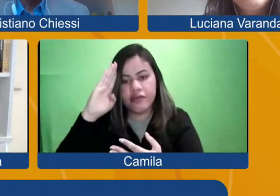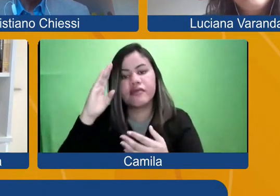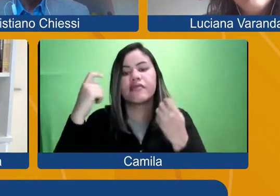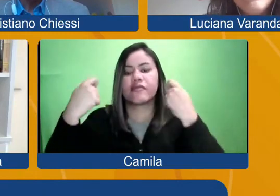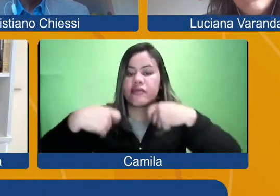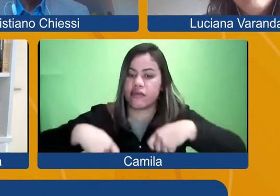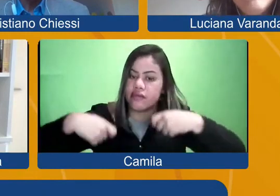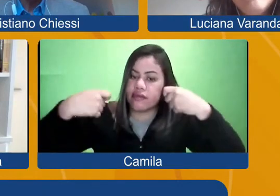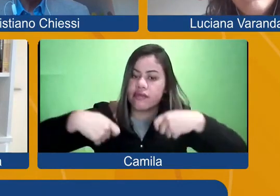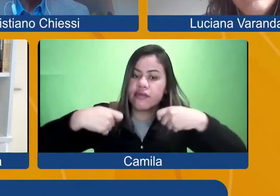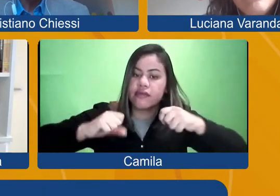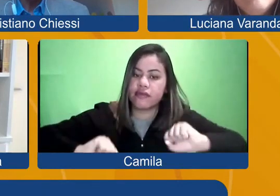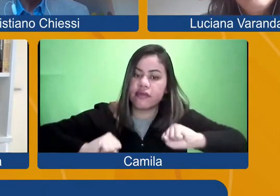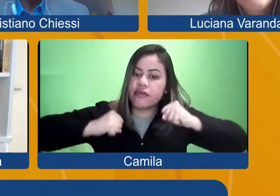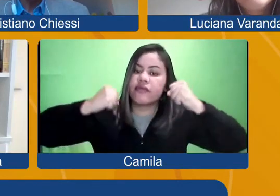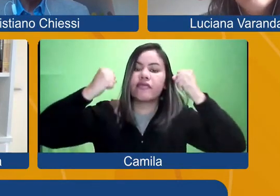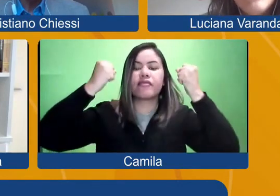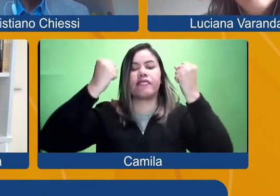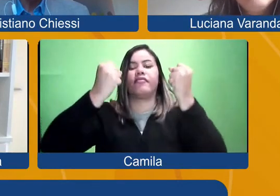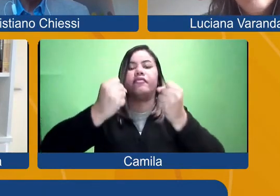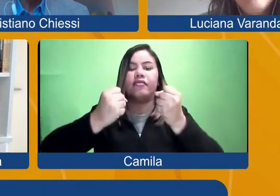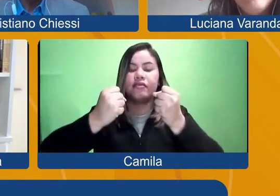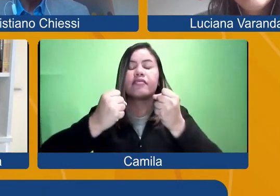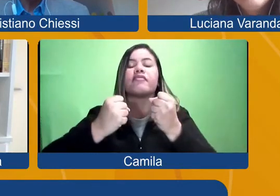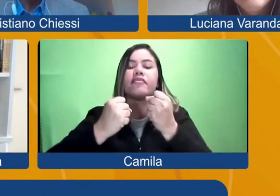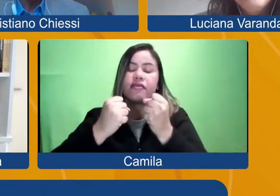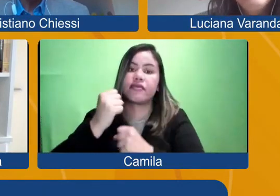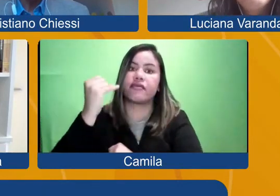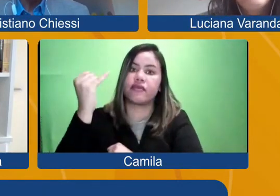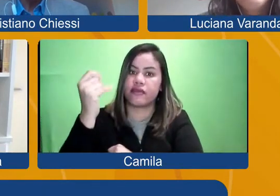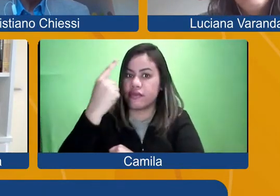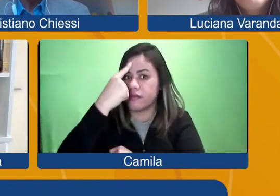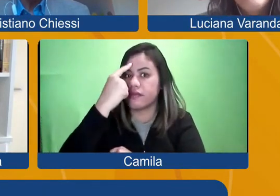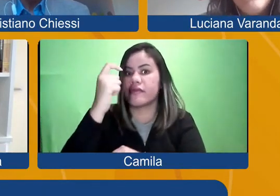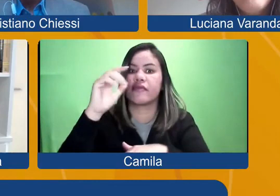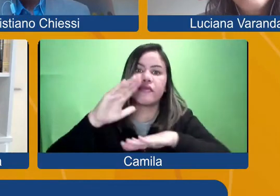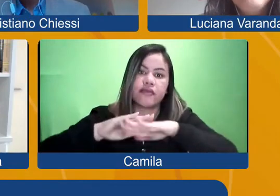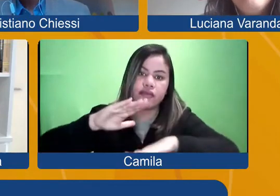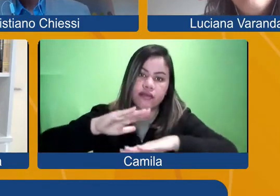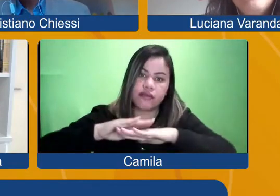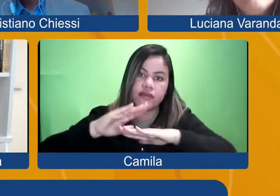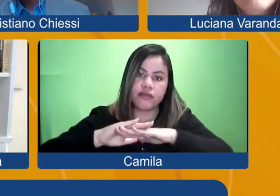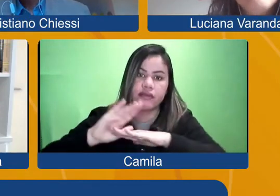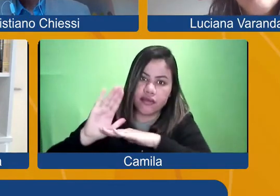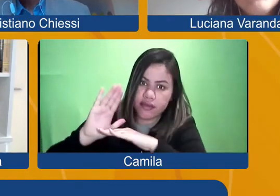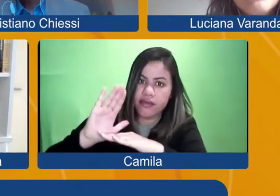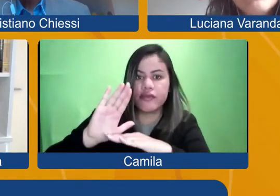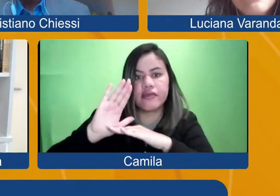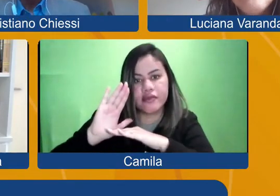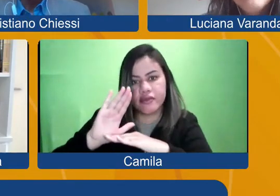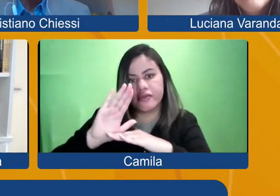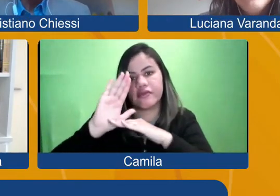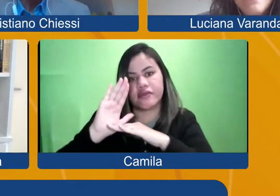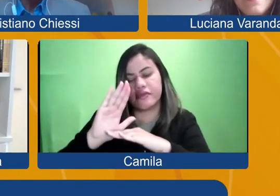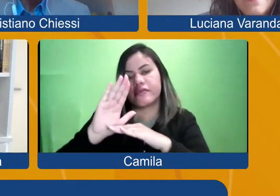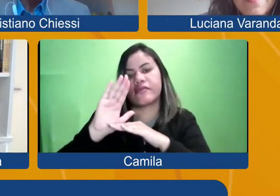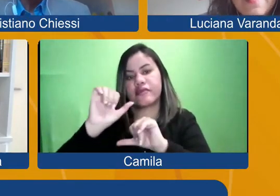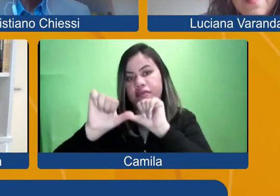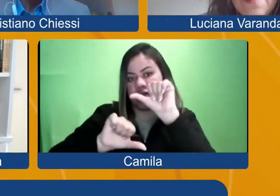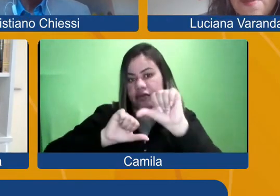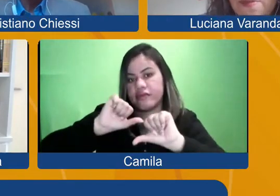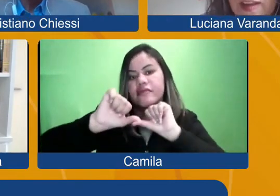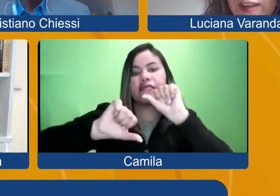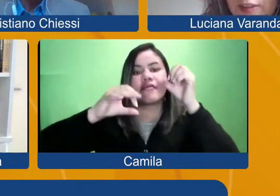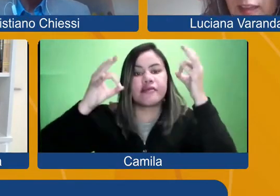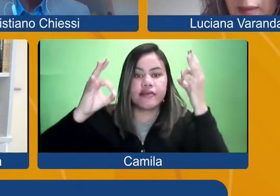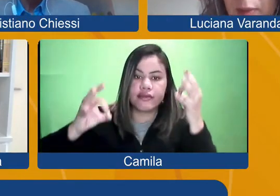nisso para a gente chegar, né, nesse consenso da ação para refrear essas mudanças, né?